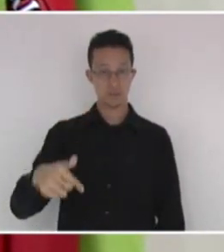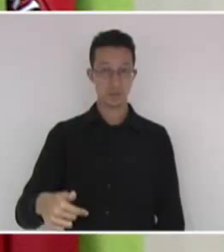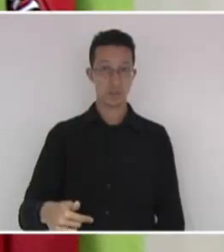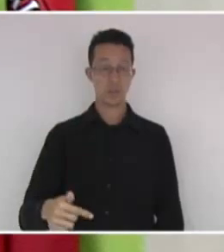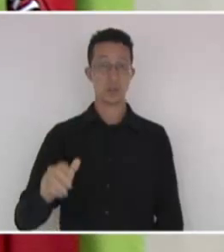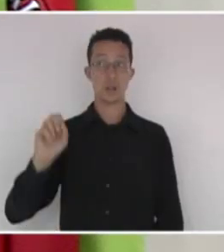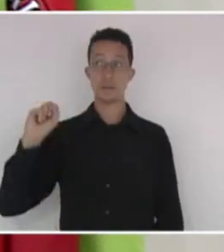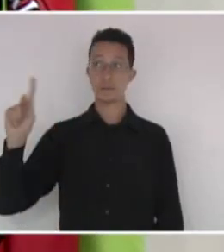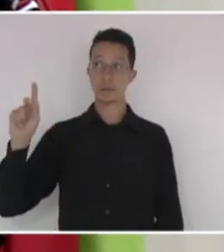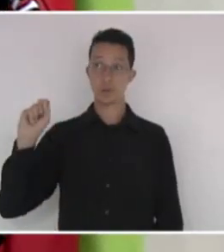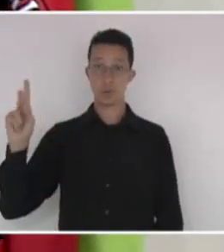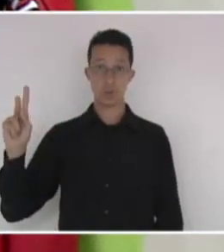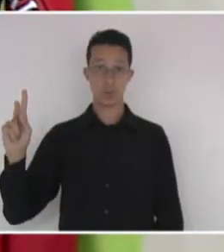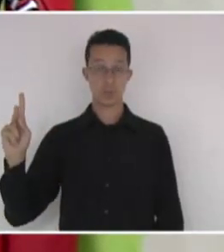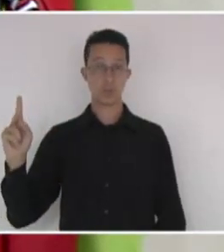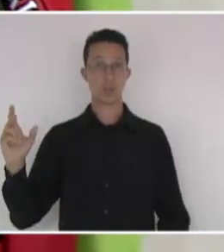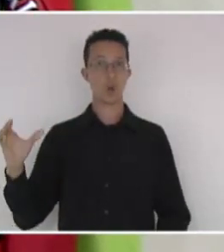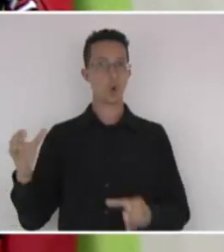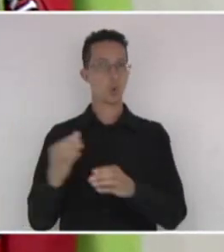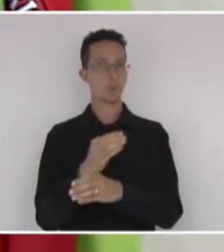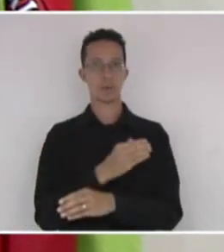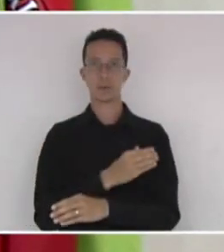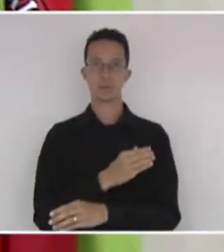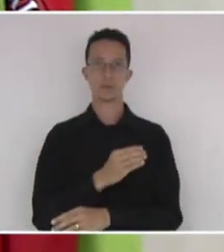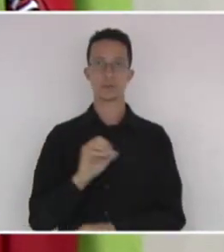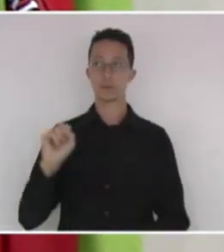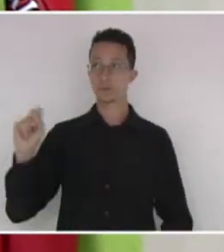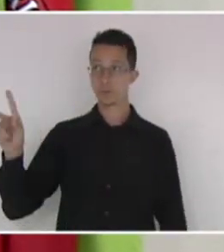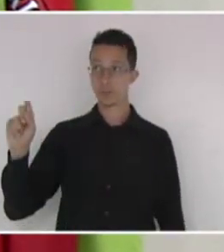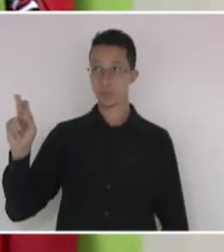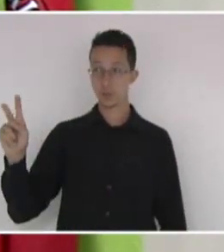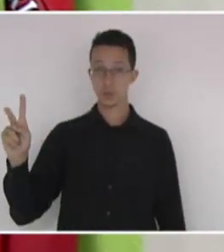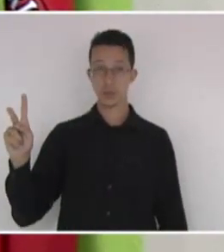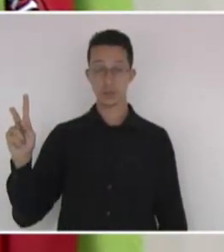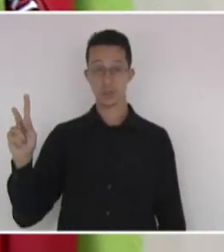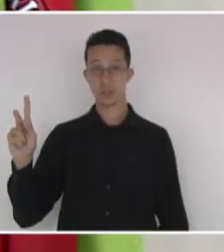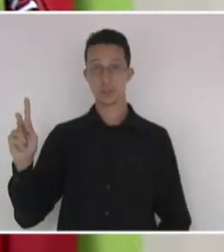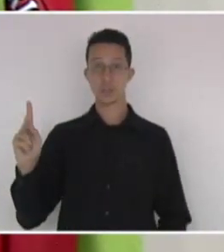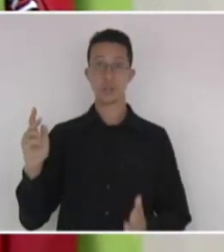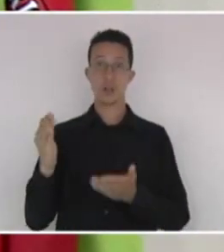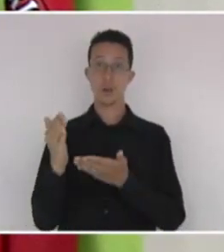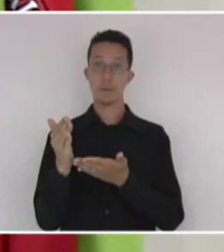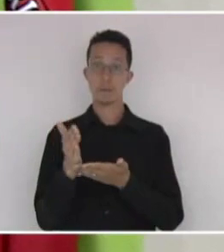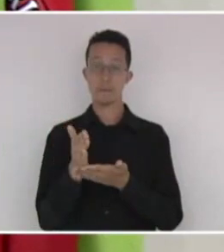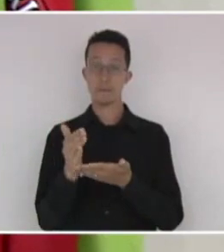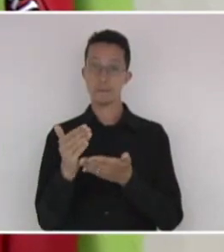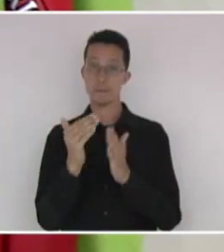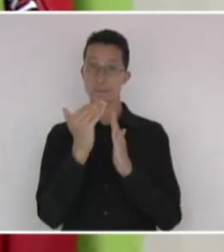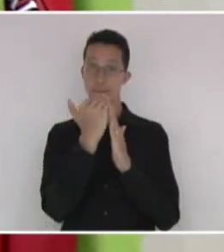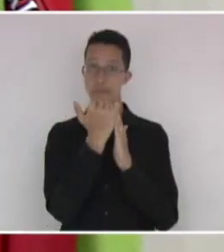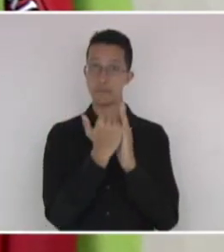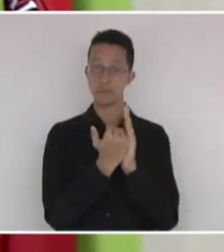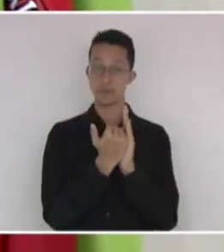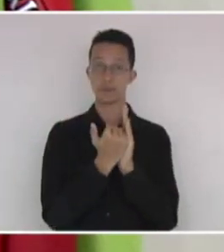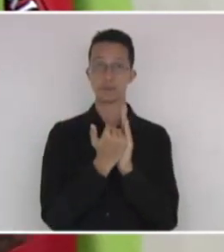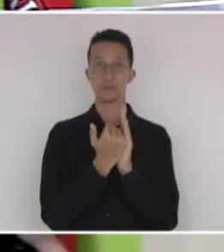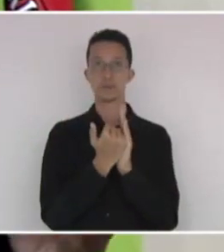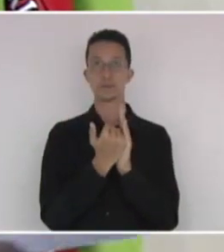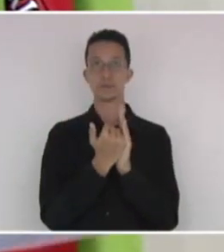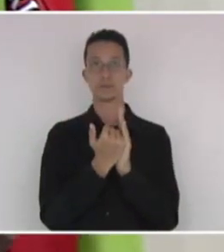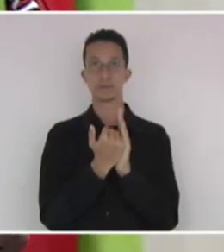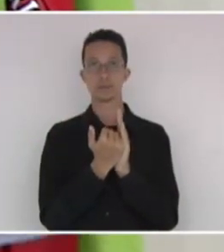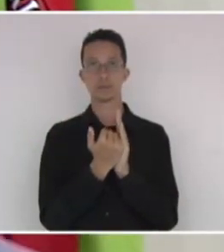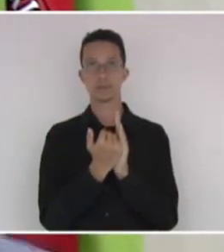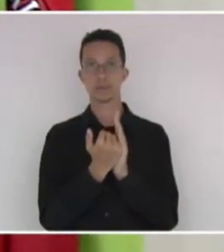total, uma média das suas contribuições desde a primeira contribuição que ele teve? Portanto, nunca